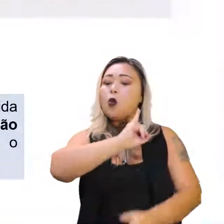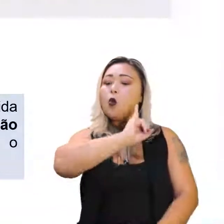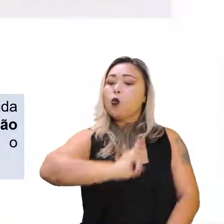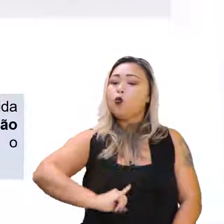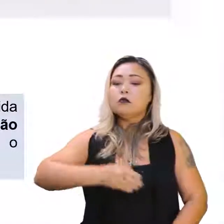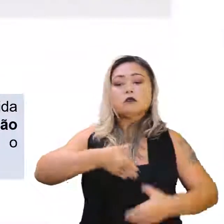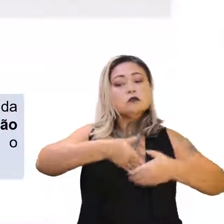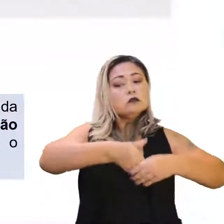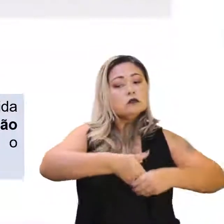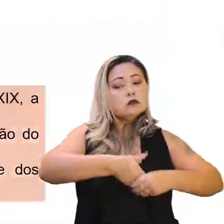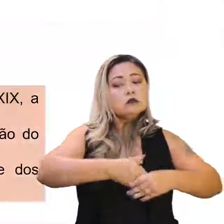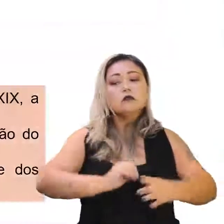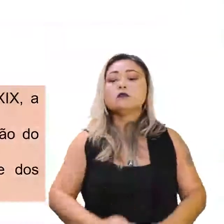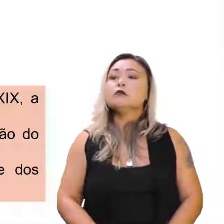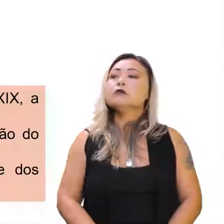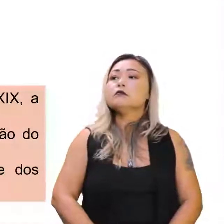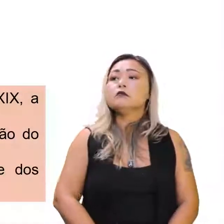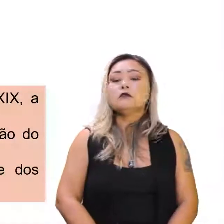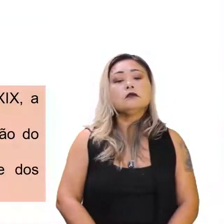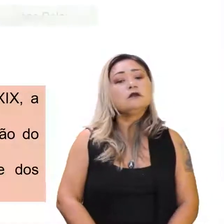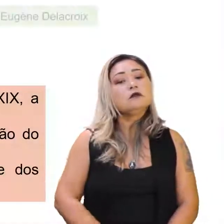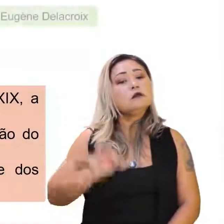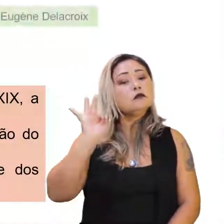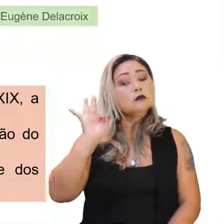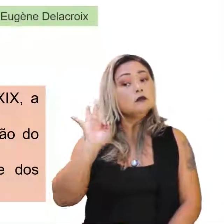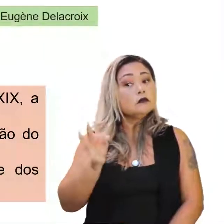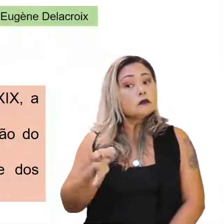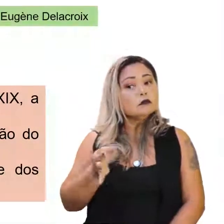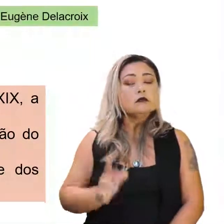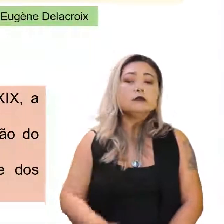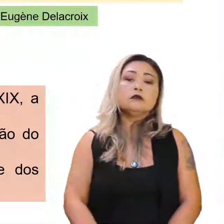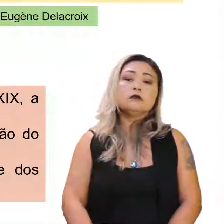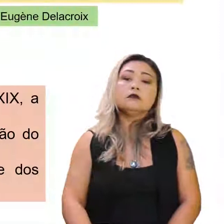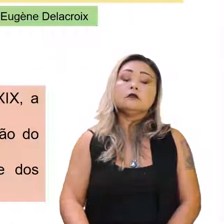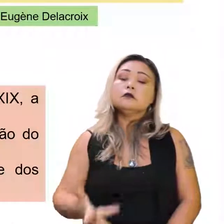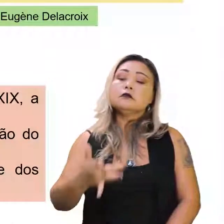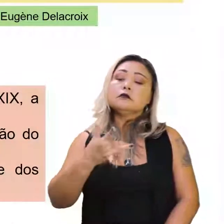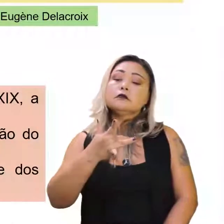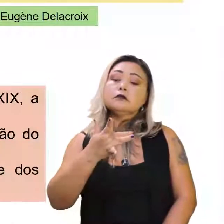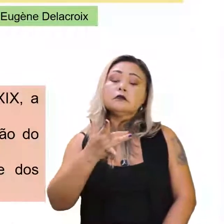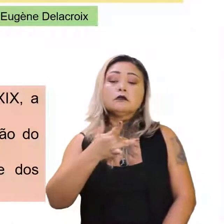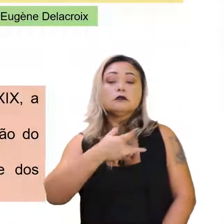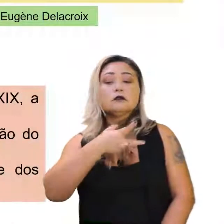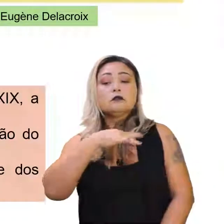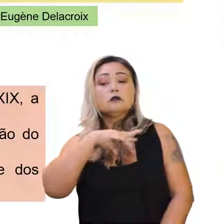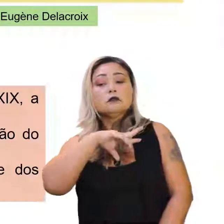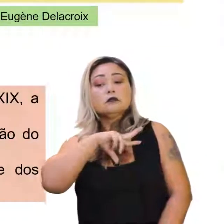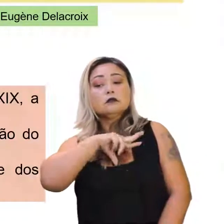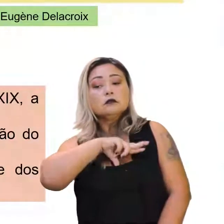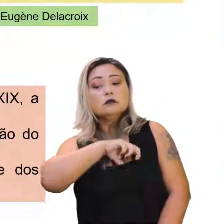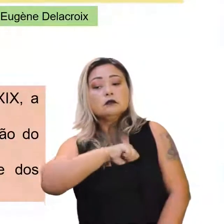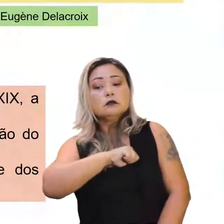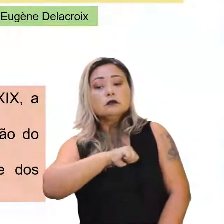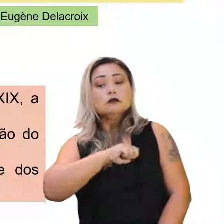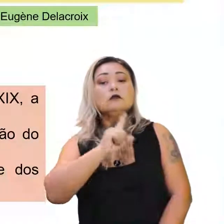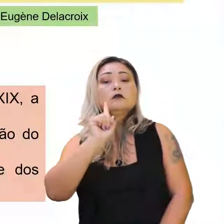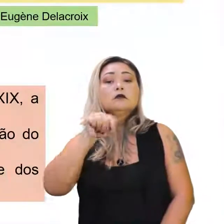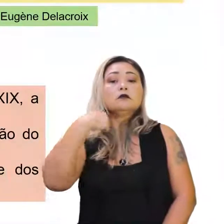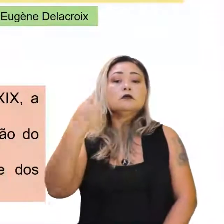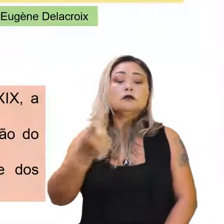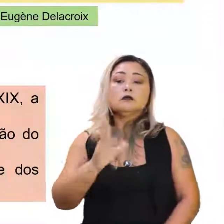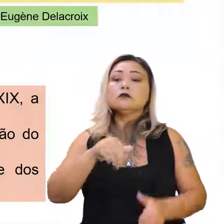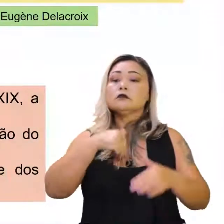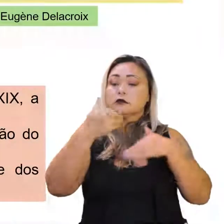Napoleão Bonaparte. Exato. Então, o romantismo, uma outra